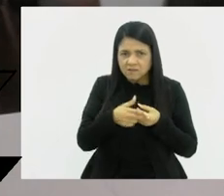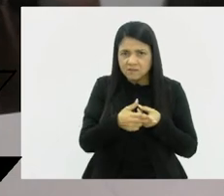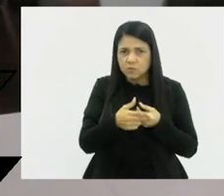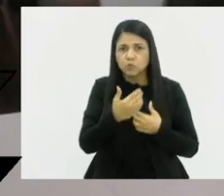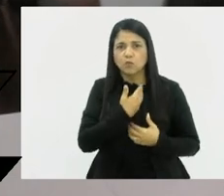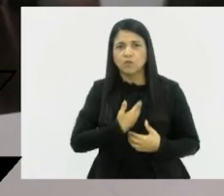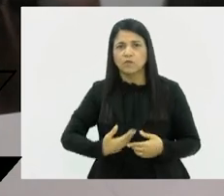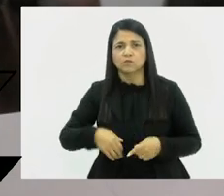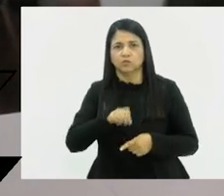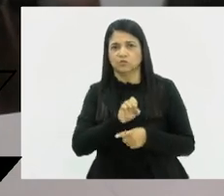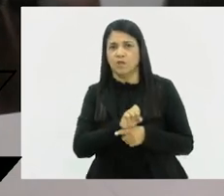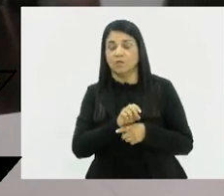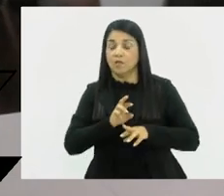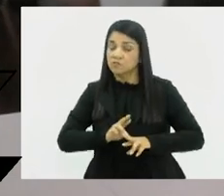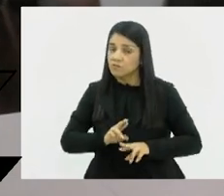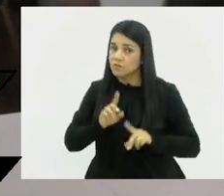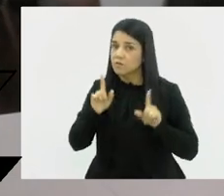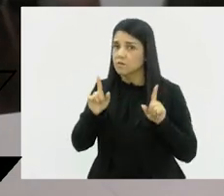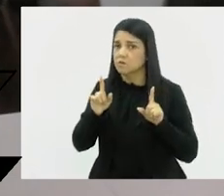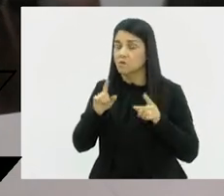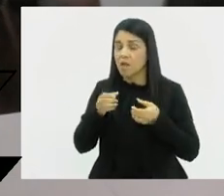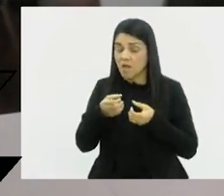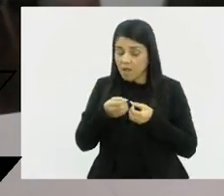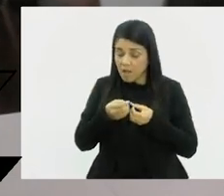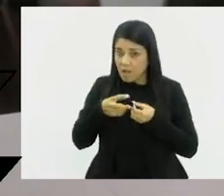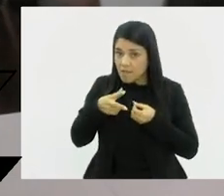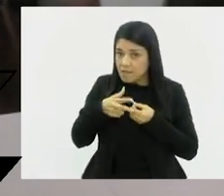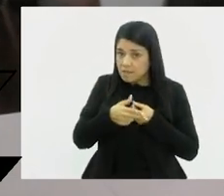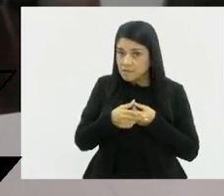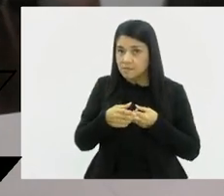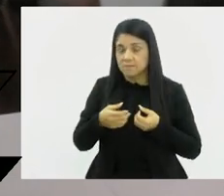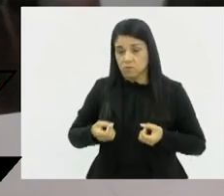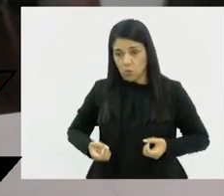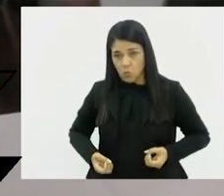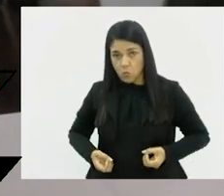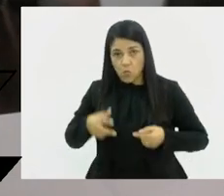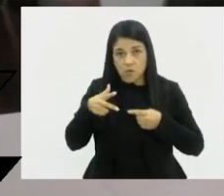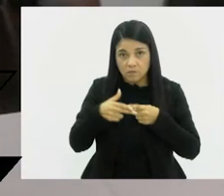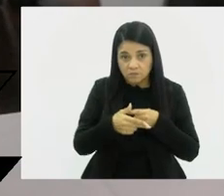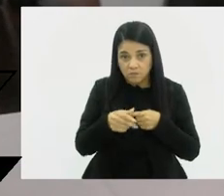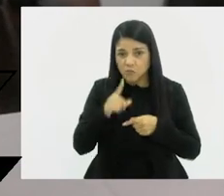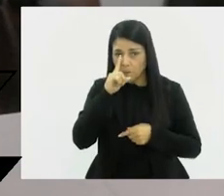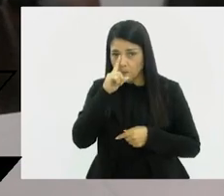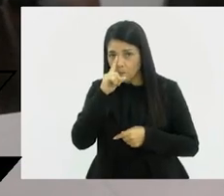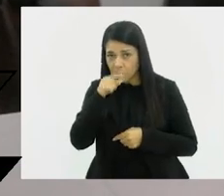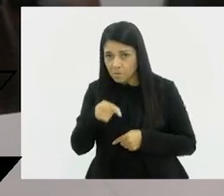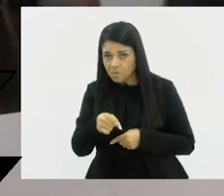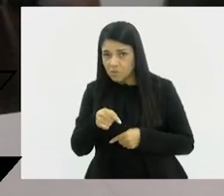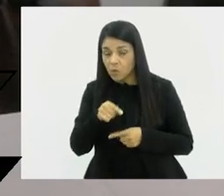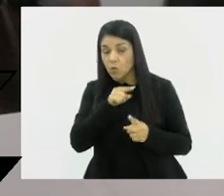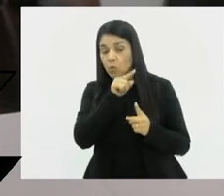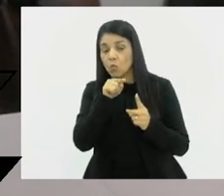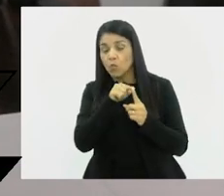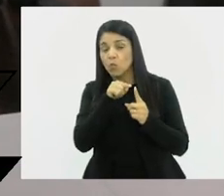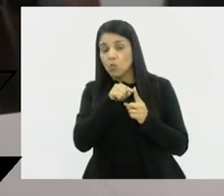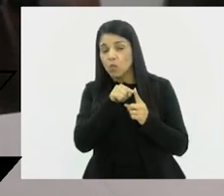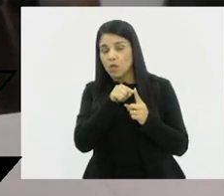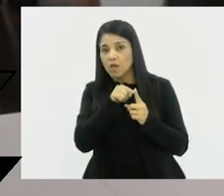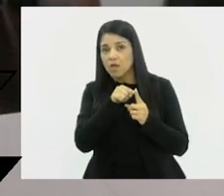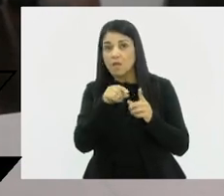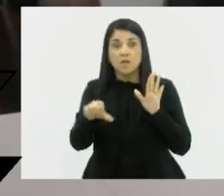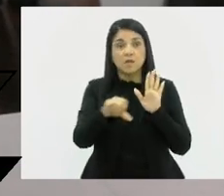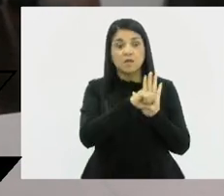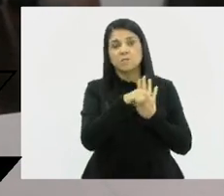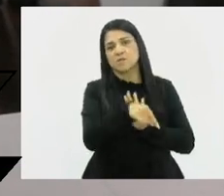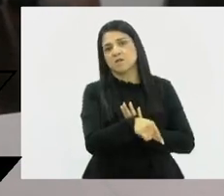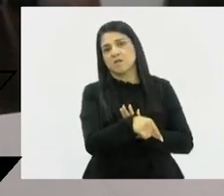Isso é outra história. Quando você fala em castração de animal chamado de periculosidade, você está objetivando, estigmatizando e criminalizando